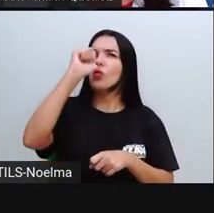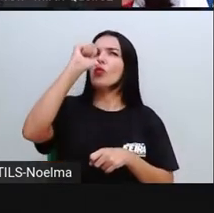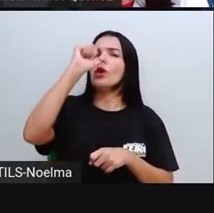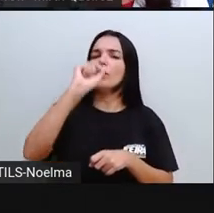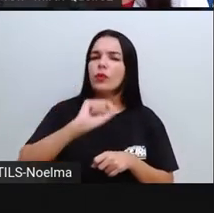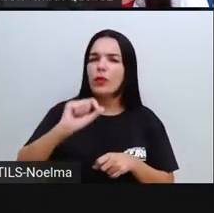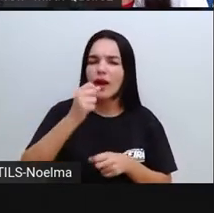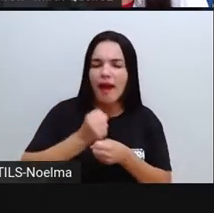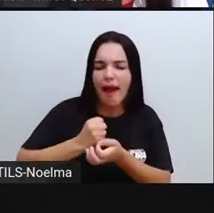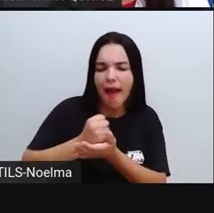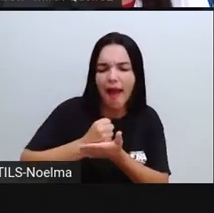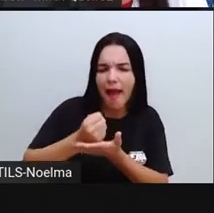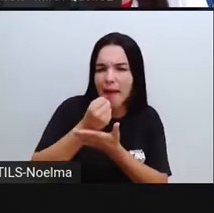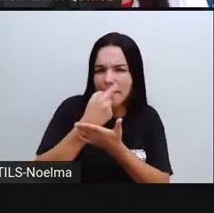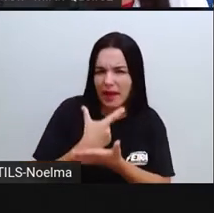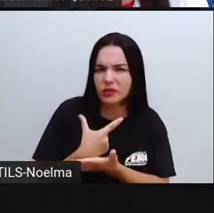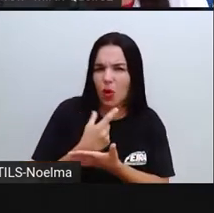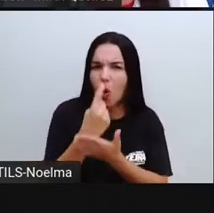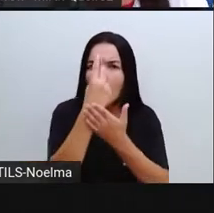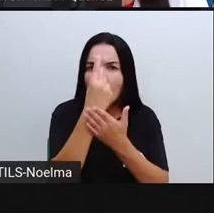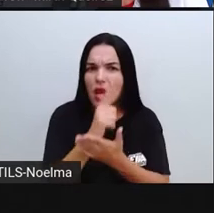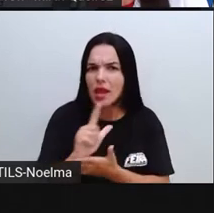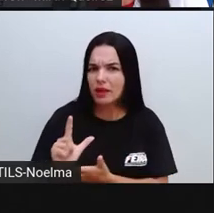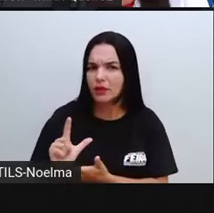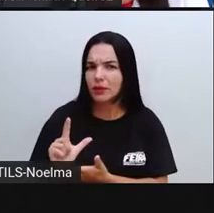isso? Tomar 1 litro de xarope?